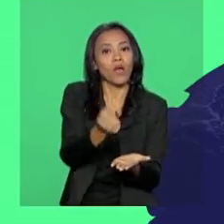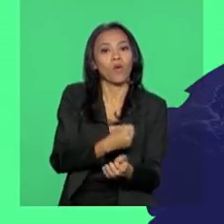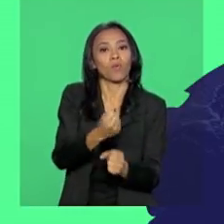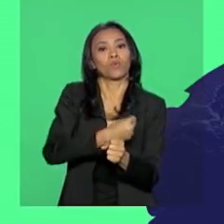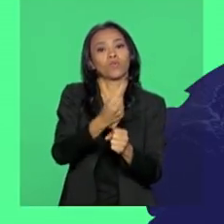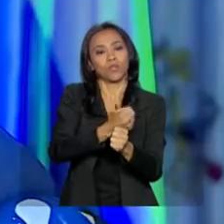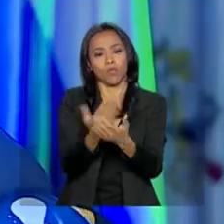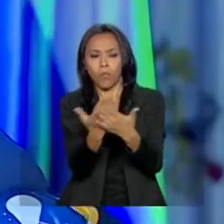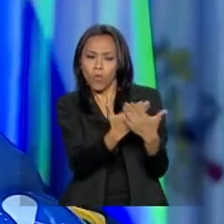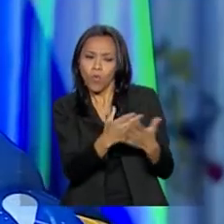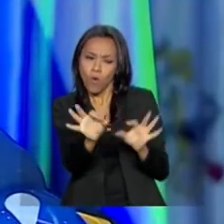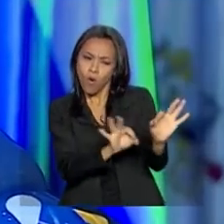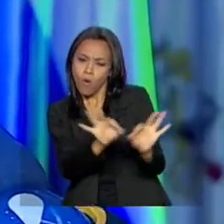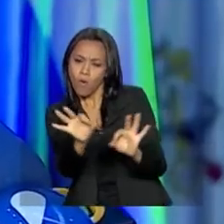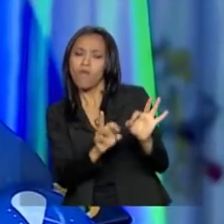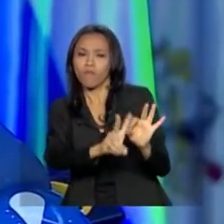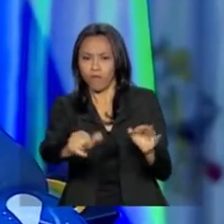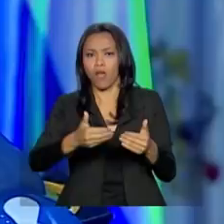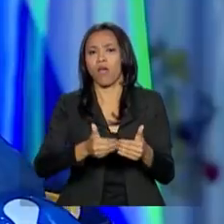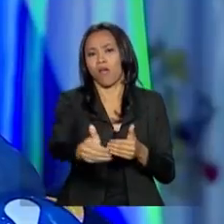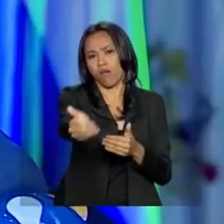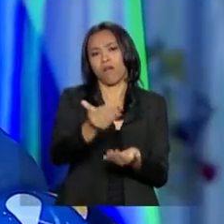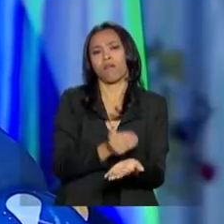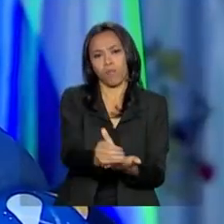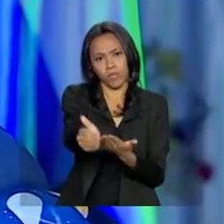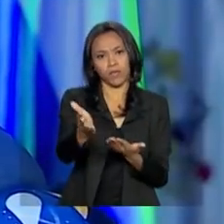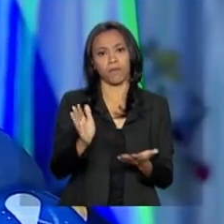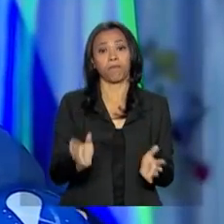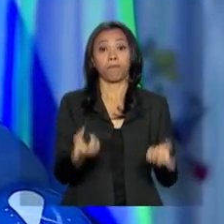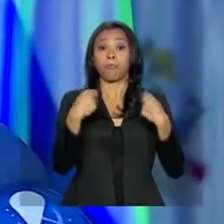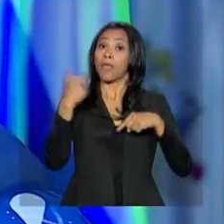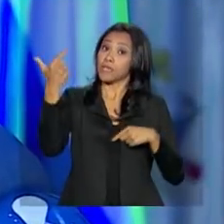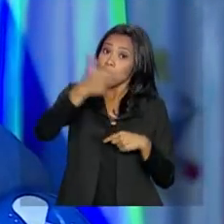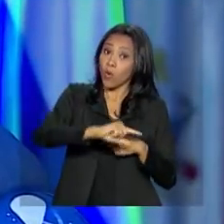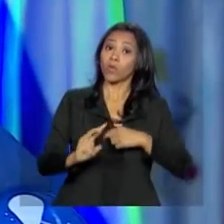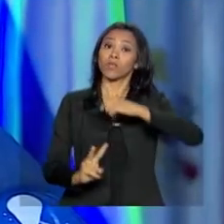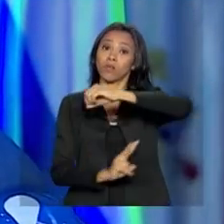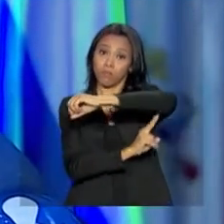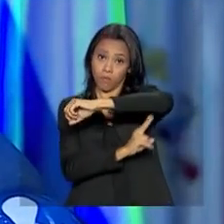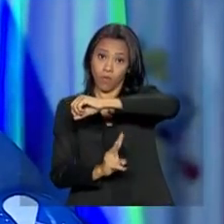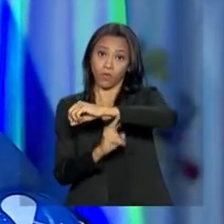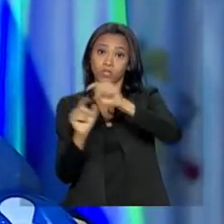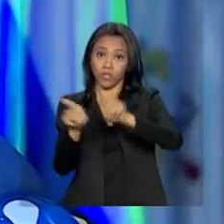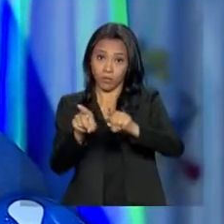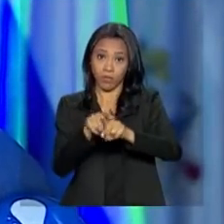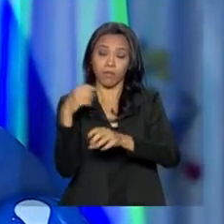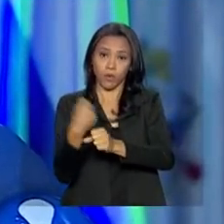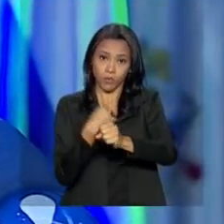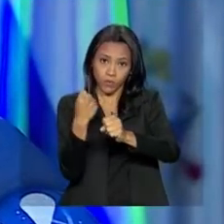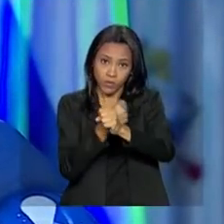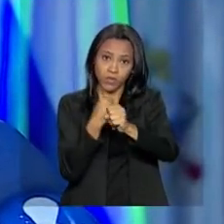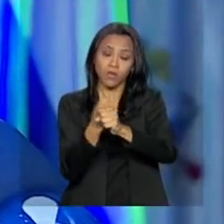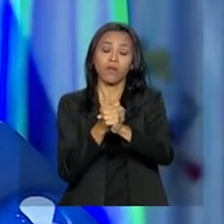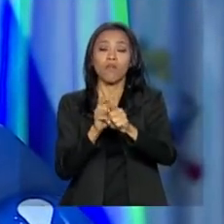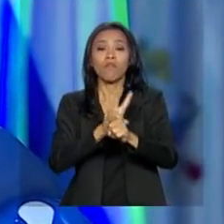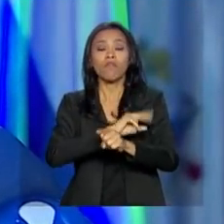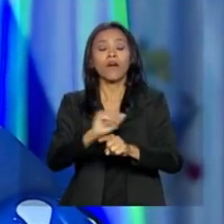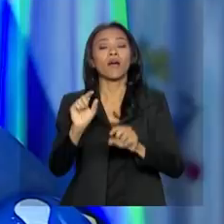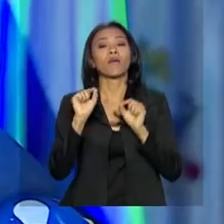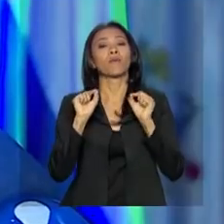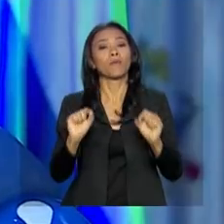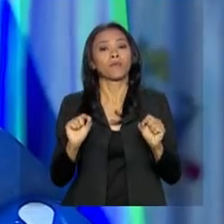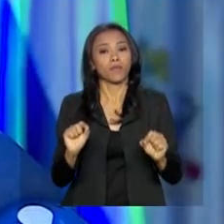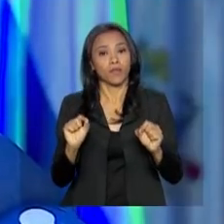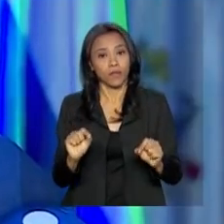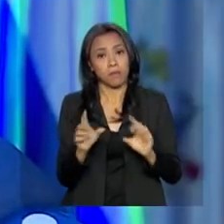devem começar e essa outra ponte que sobre o Rio apaa também tem o mesmo sentido a conexão que vai depois permitir